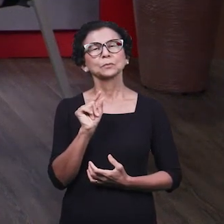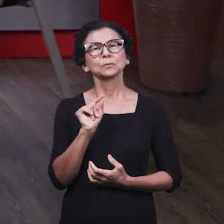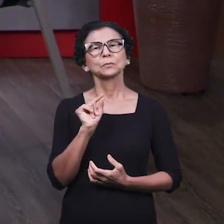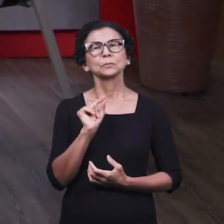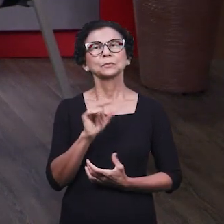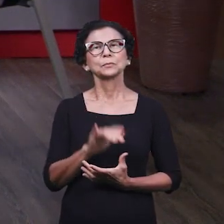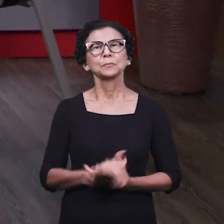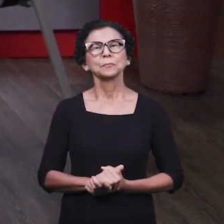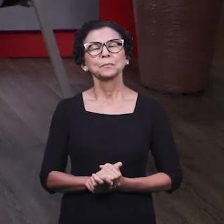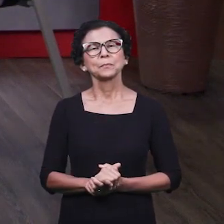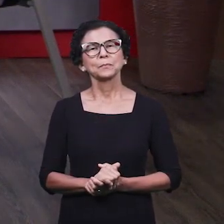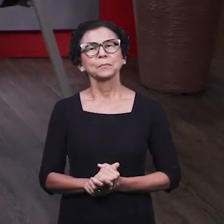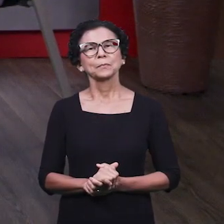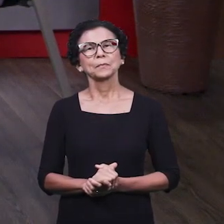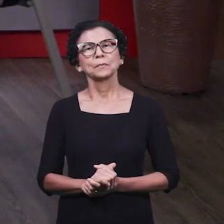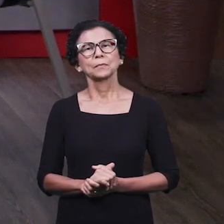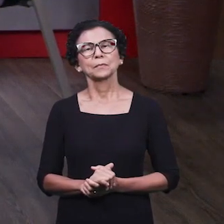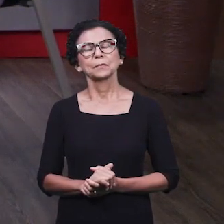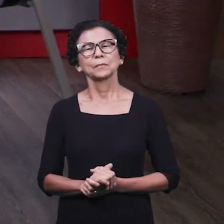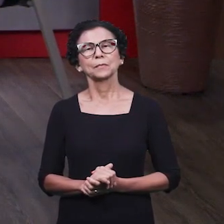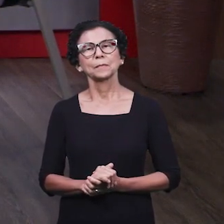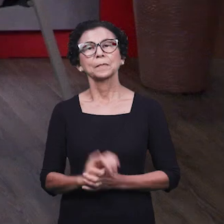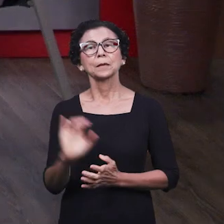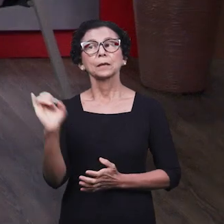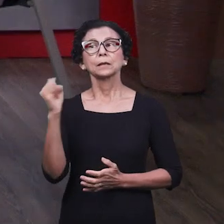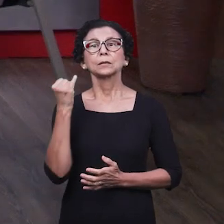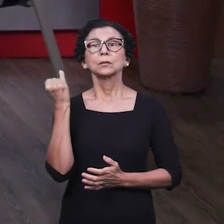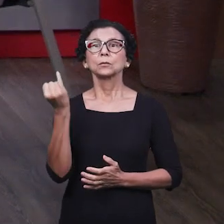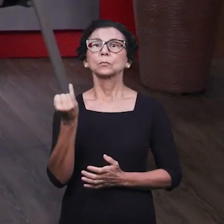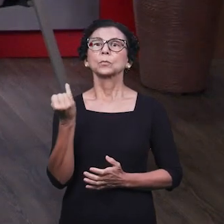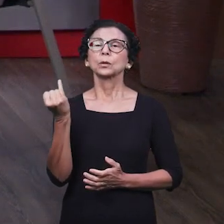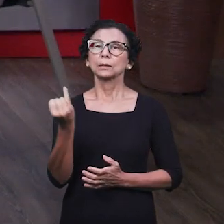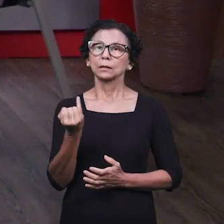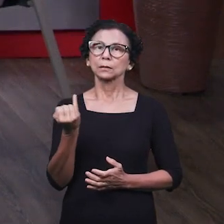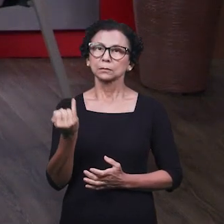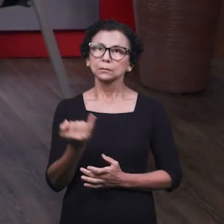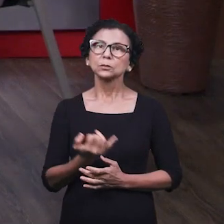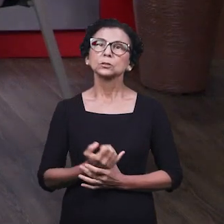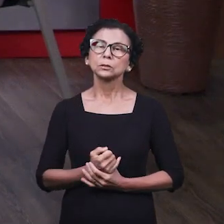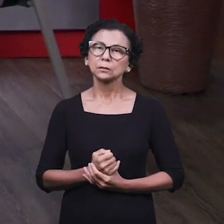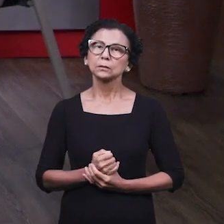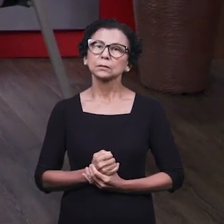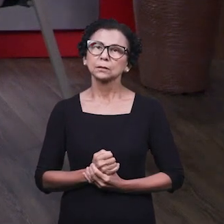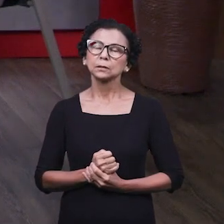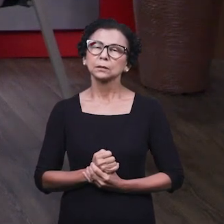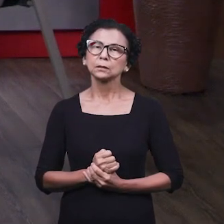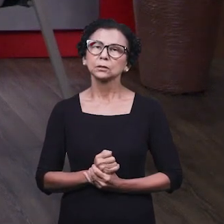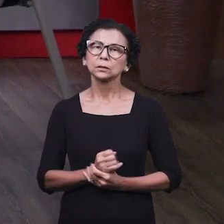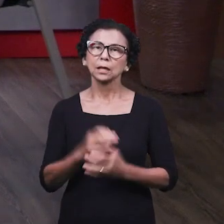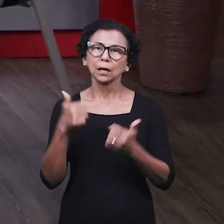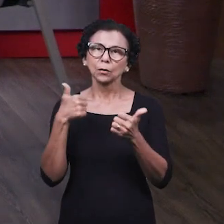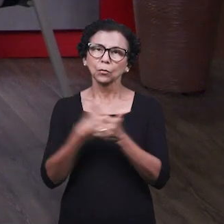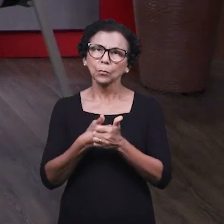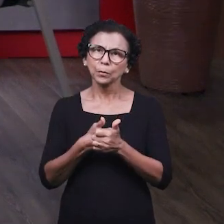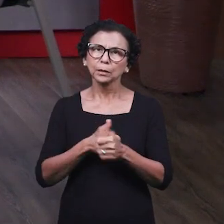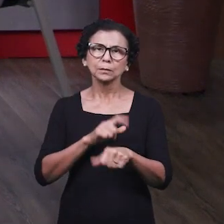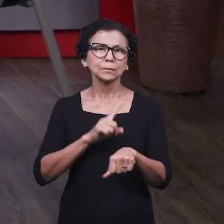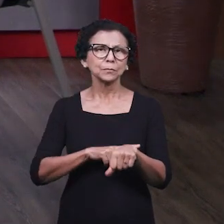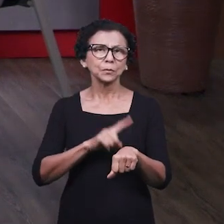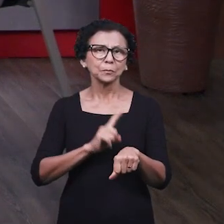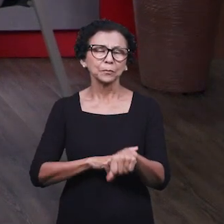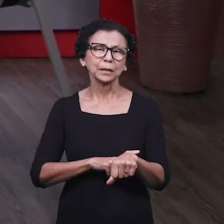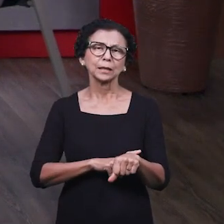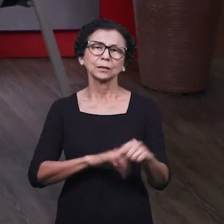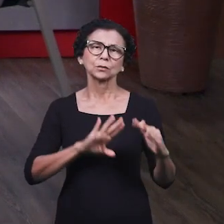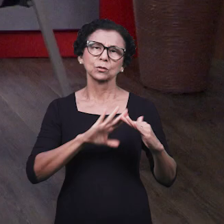a respeito dessa grande importância de estar vivenciando esse momento que é tão